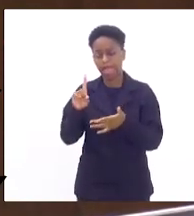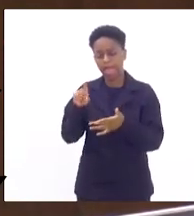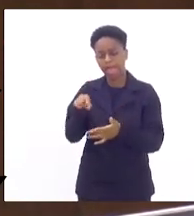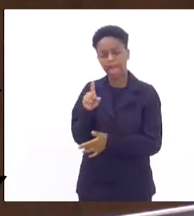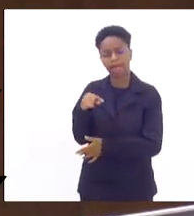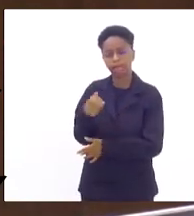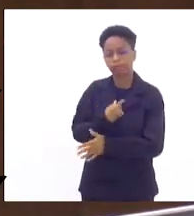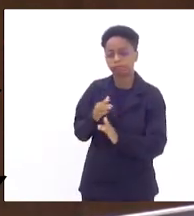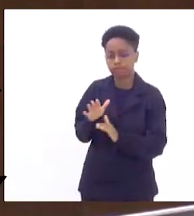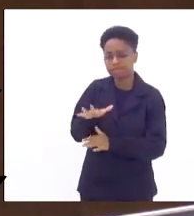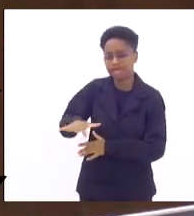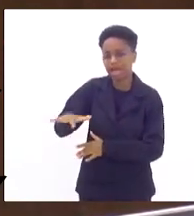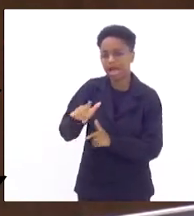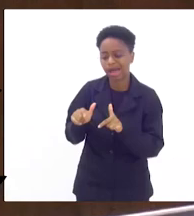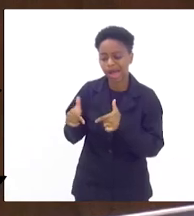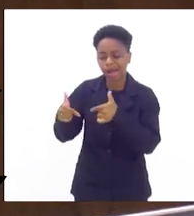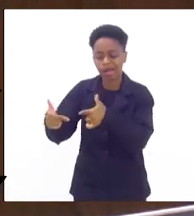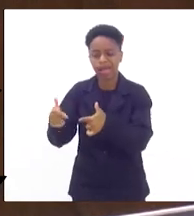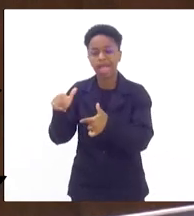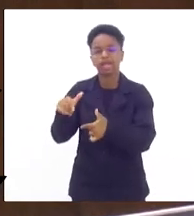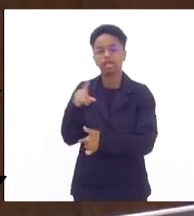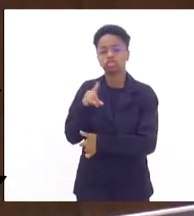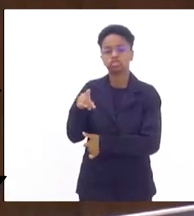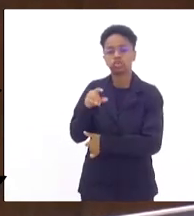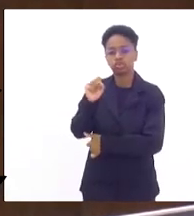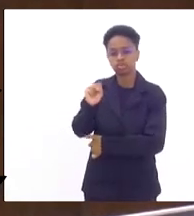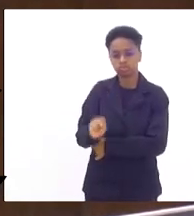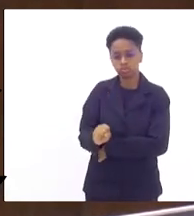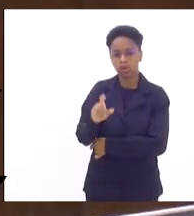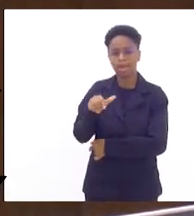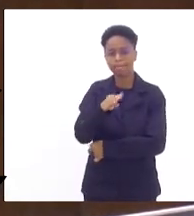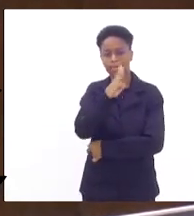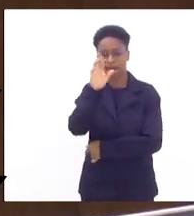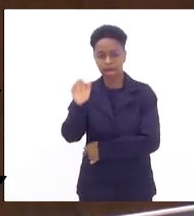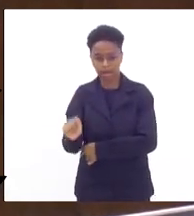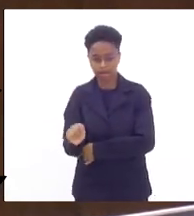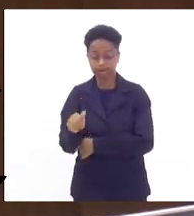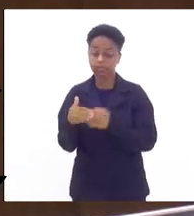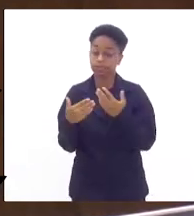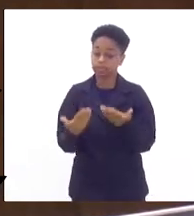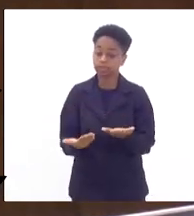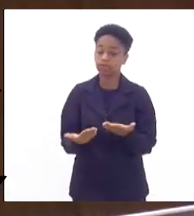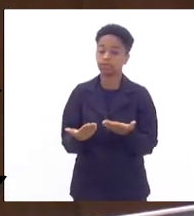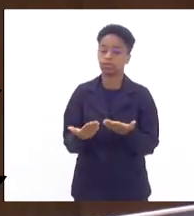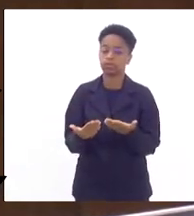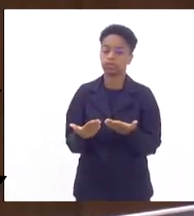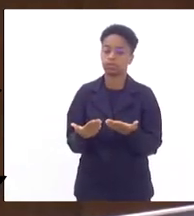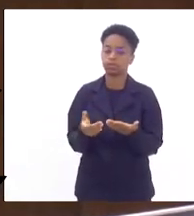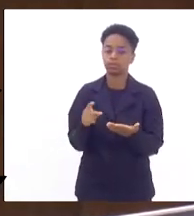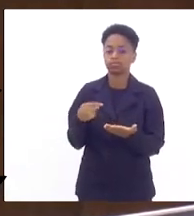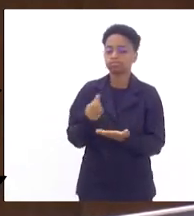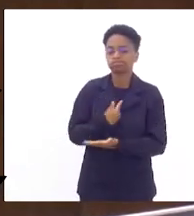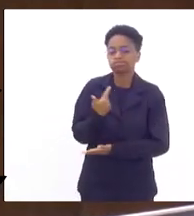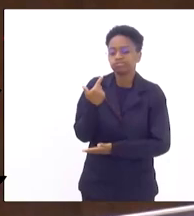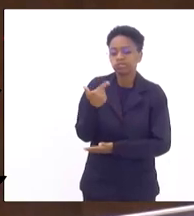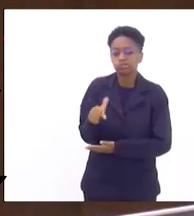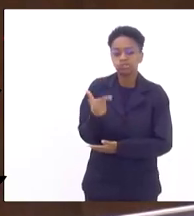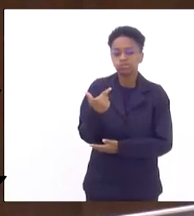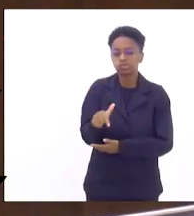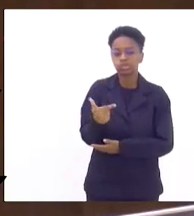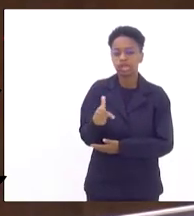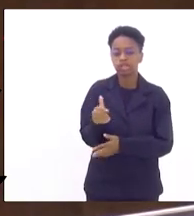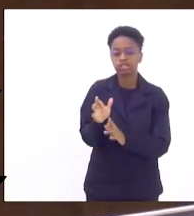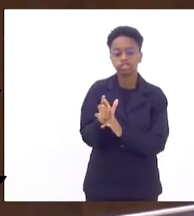concessão, ali é a nossa Zona Sul, ali é a nossa Barra da Tijuca. Então, a gente não tem